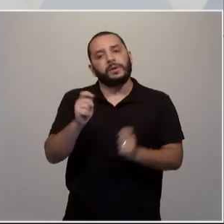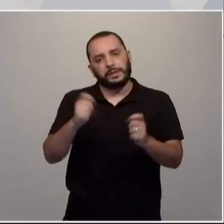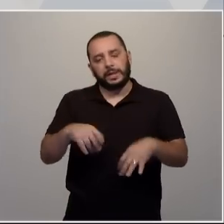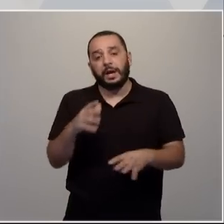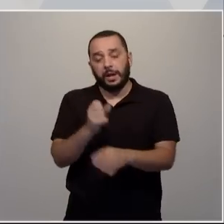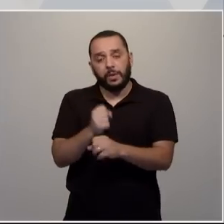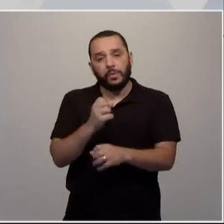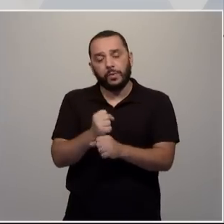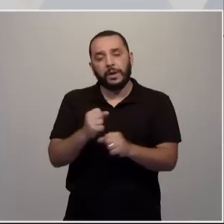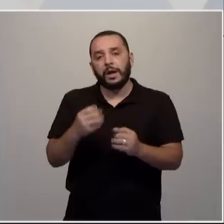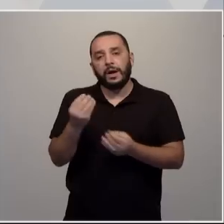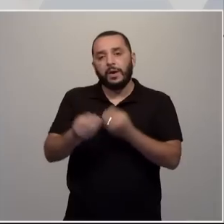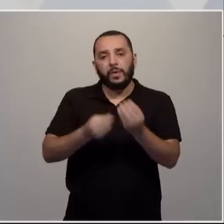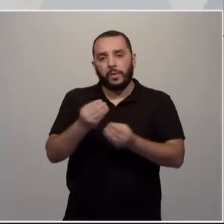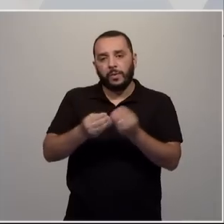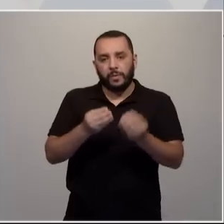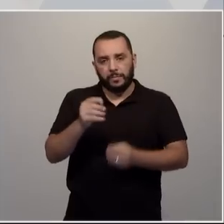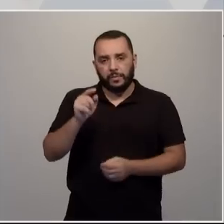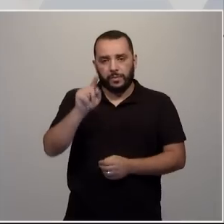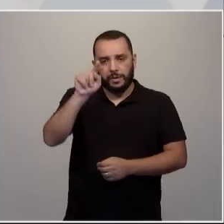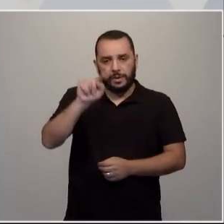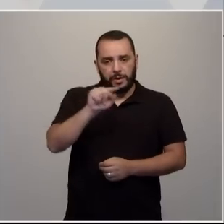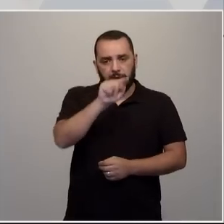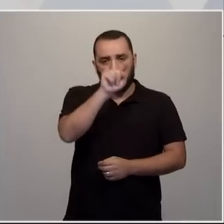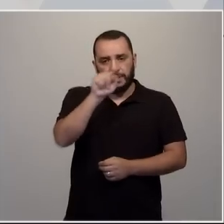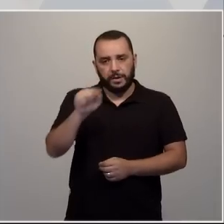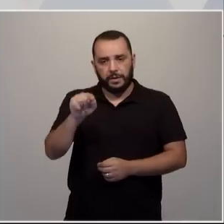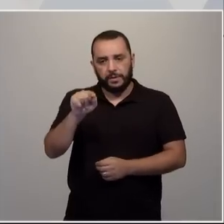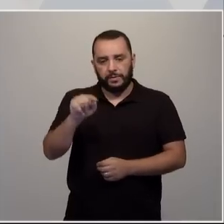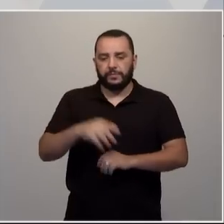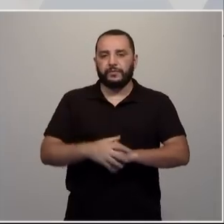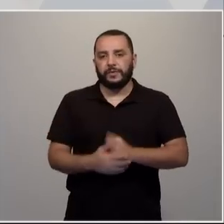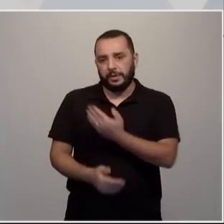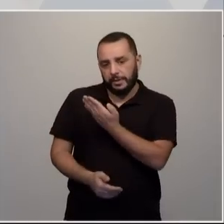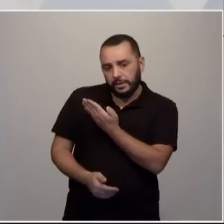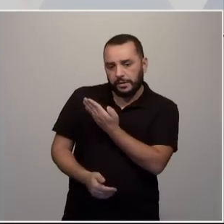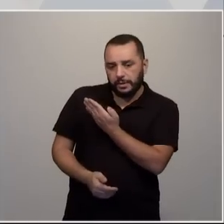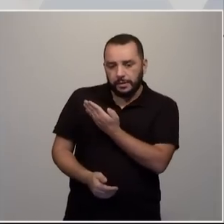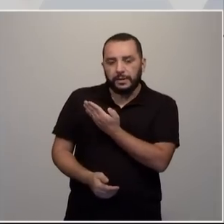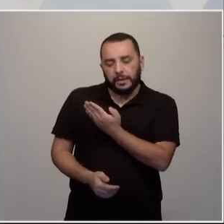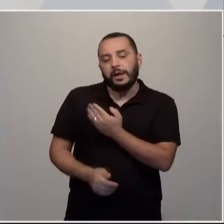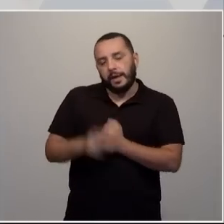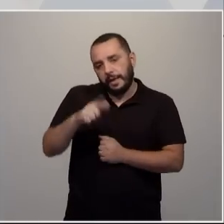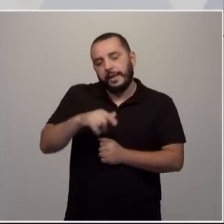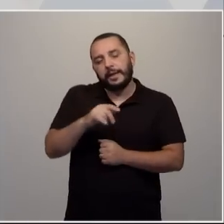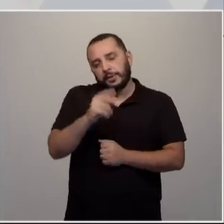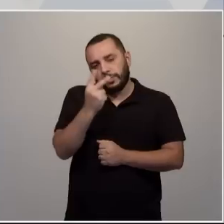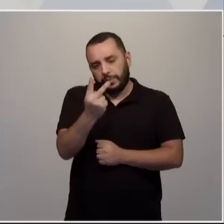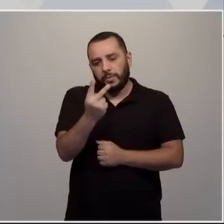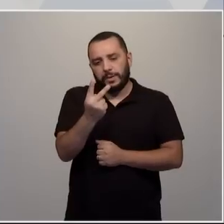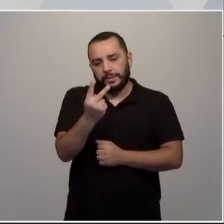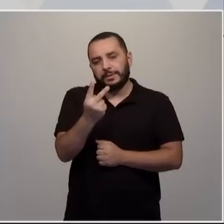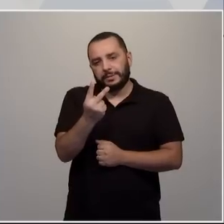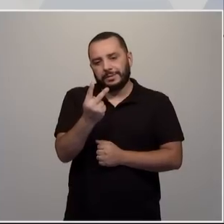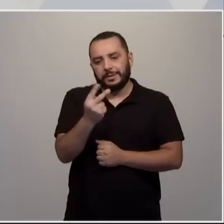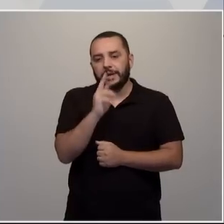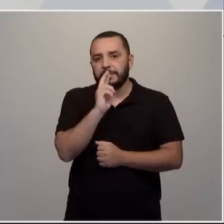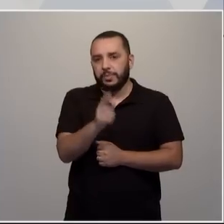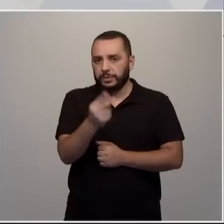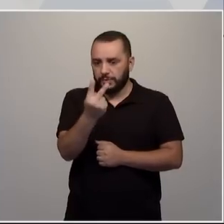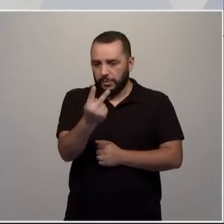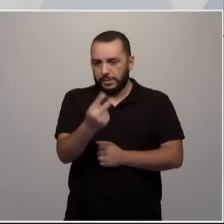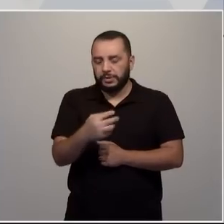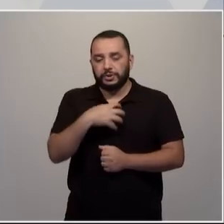alfa. No meu exemplo, o alfa teria que ser 2 para que esses vetores sejam paralelos. Então eu tenho